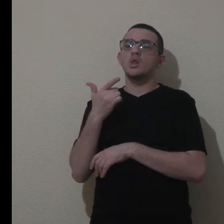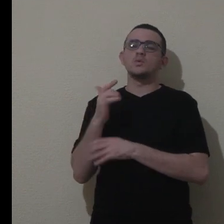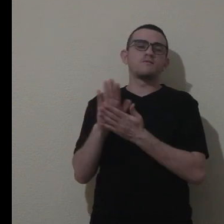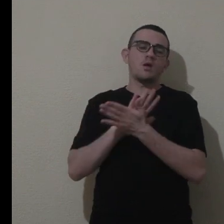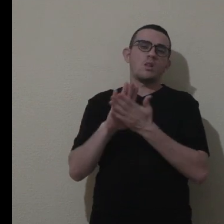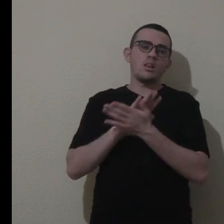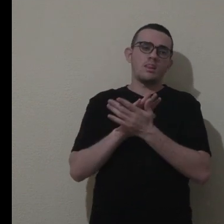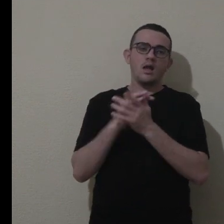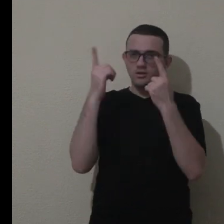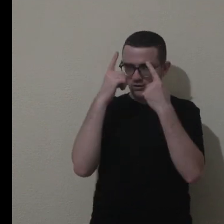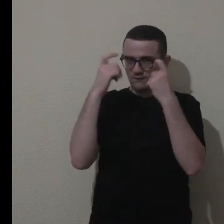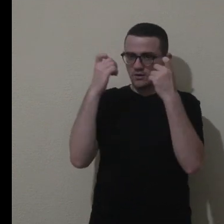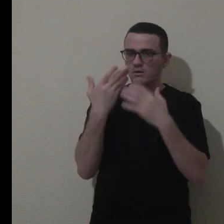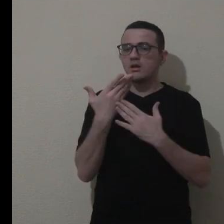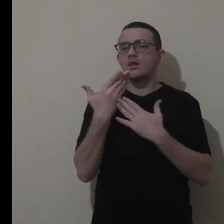adverso nenhum,